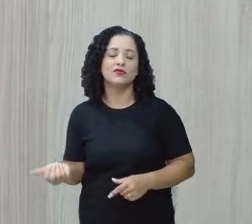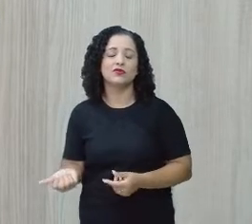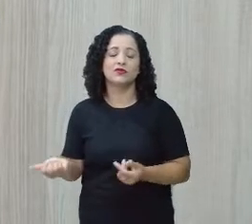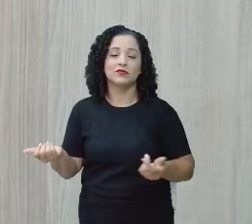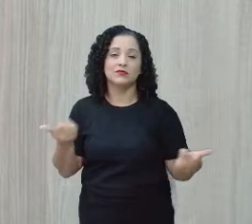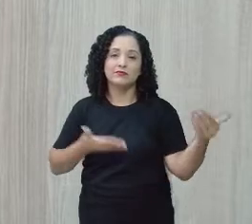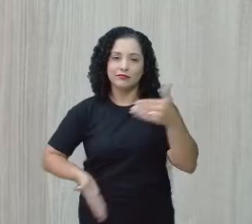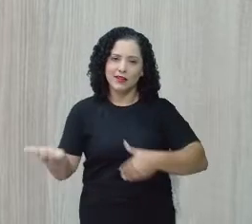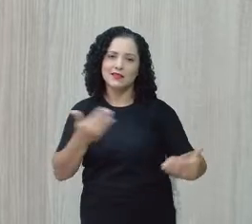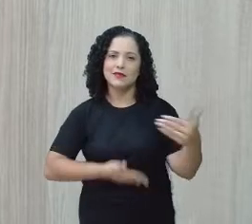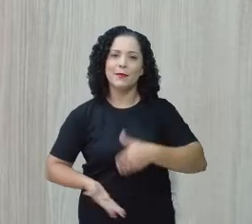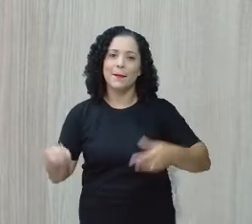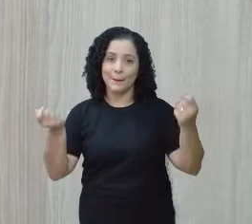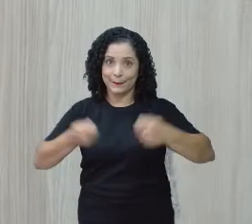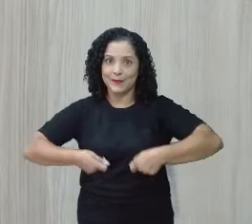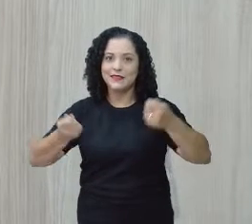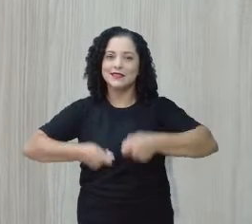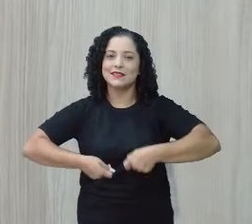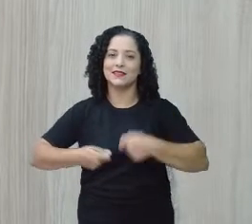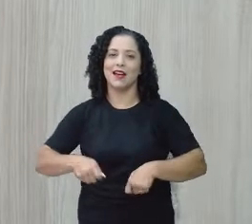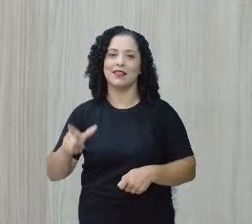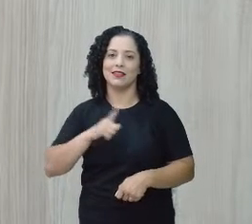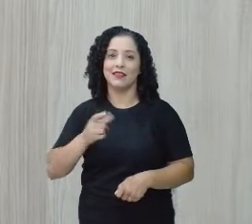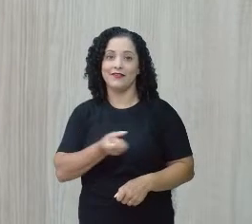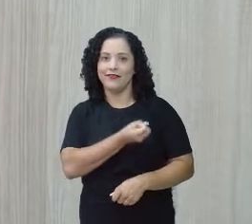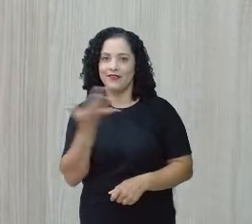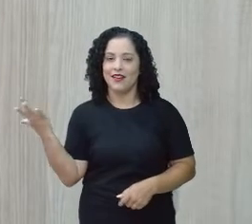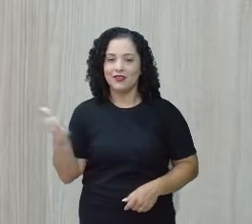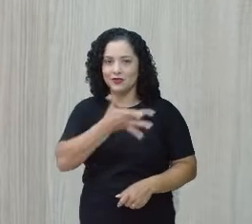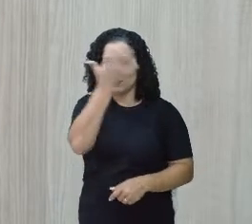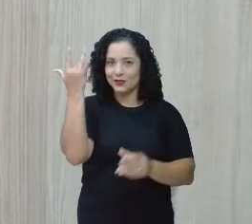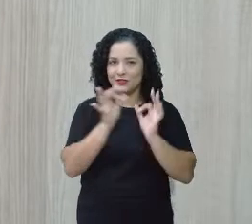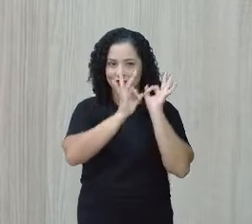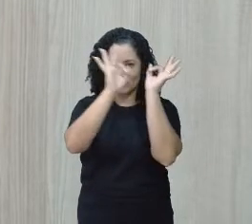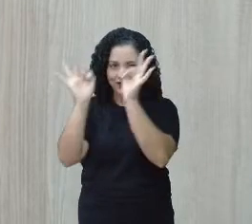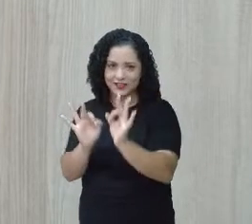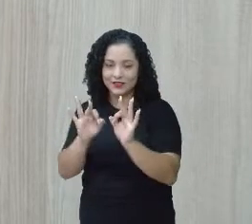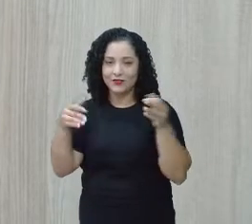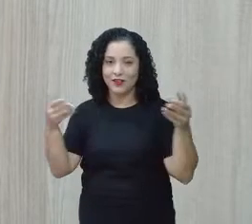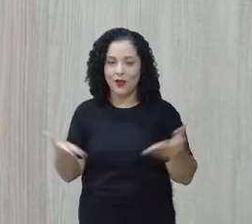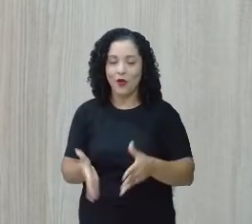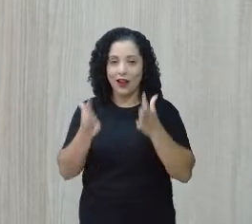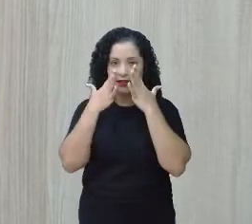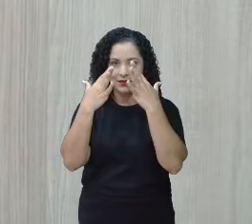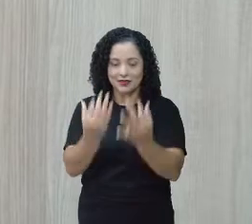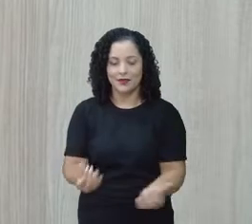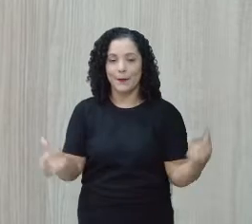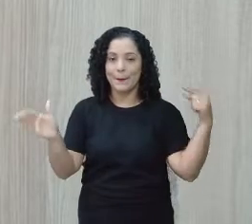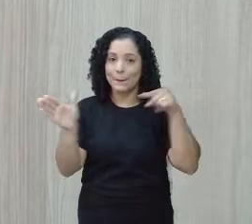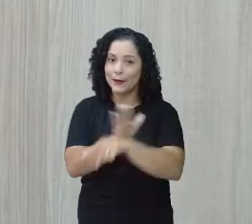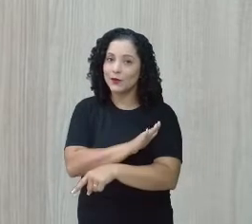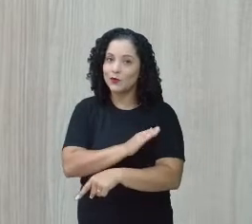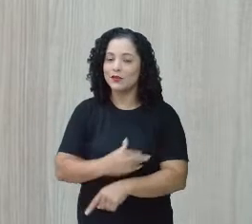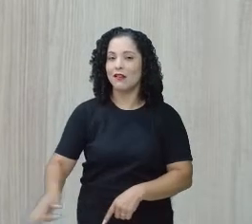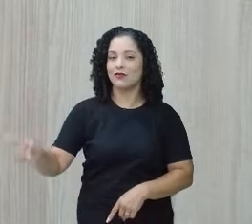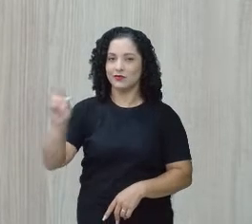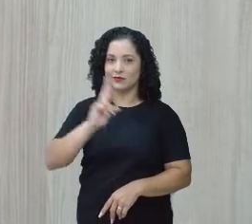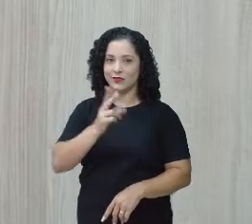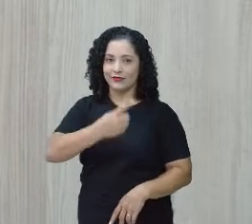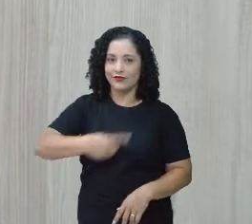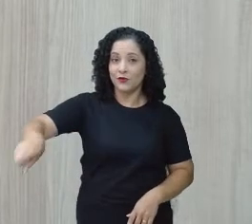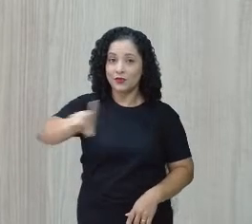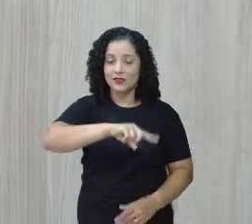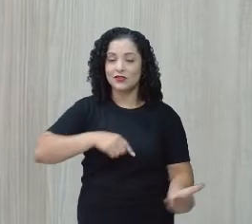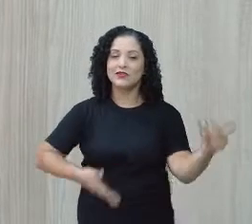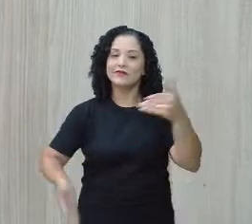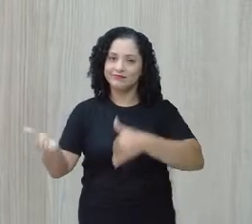da interação de vocês, tá certo? Tem mais gente aqui assistindo, então vamos ficar atento à pergunta da professora, vamos precisar muito da participação